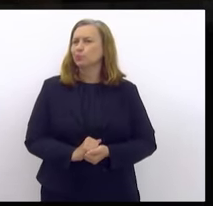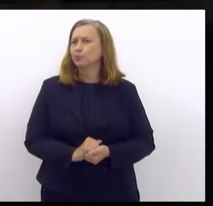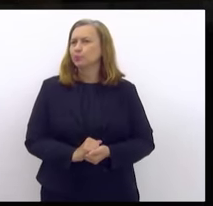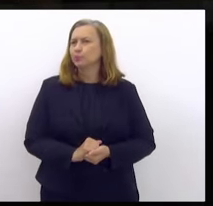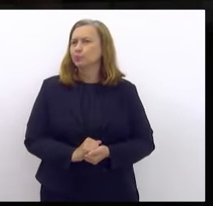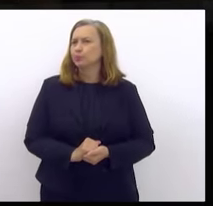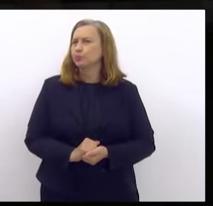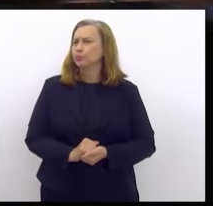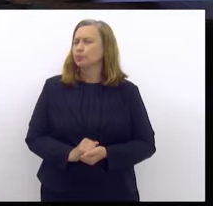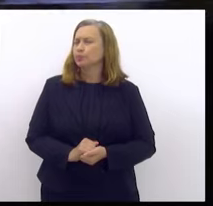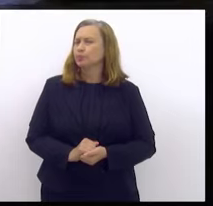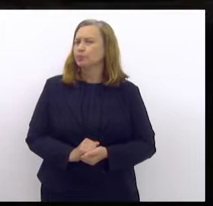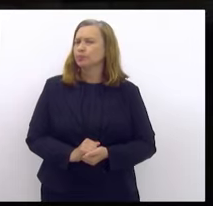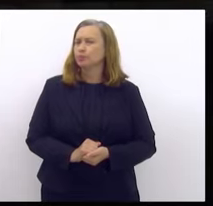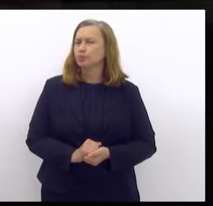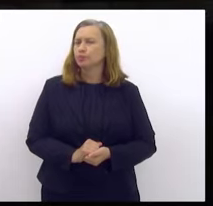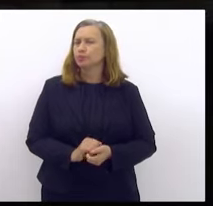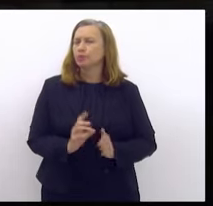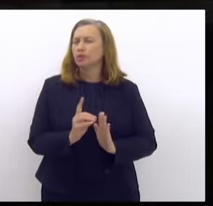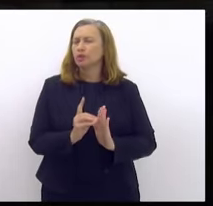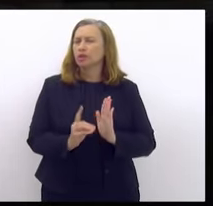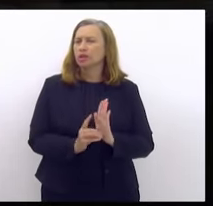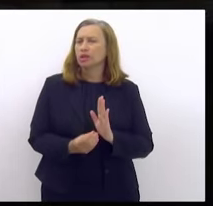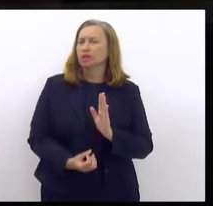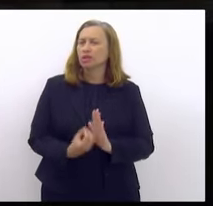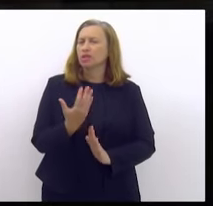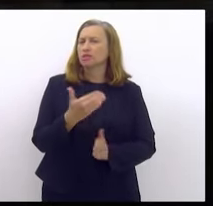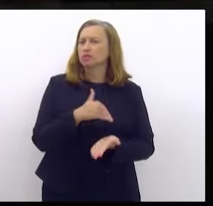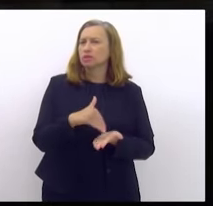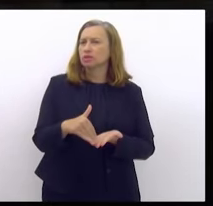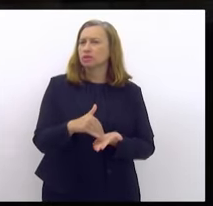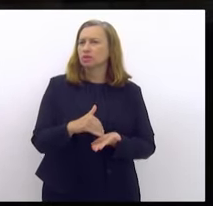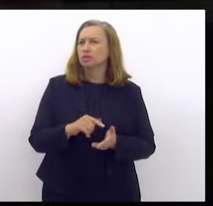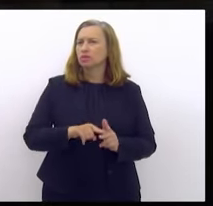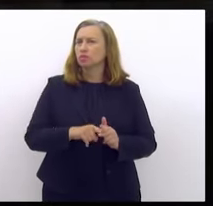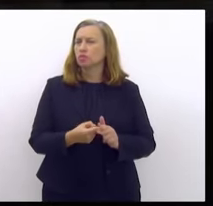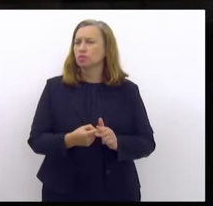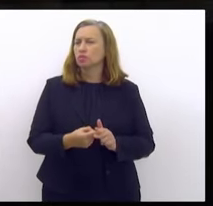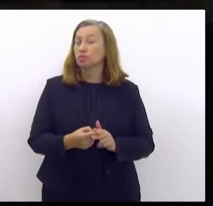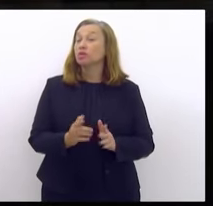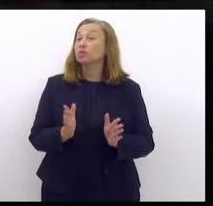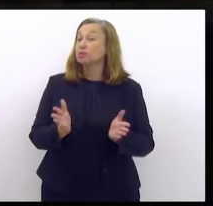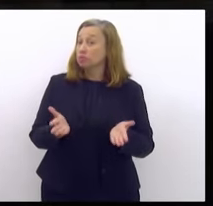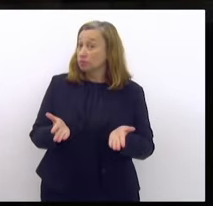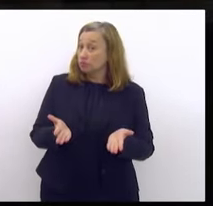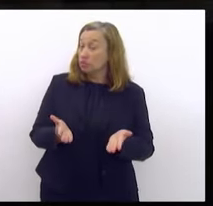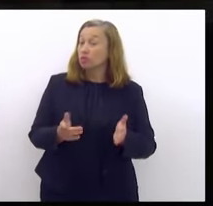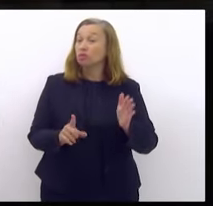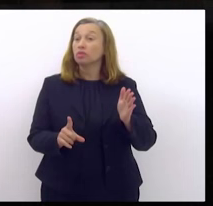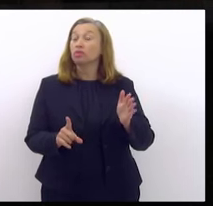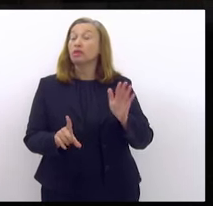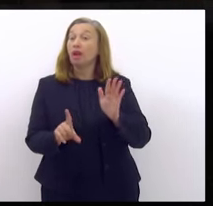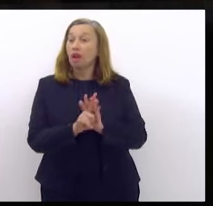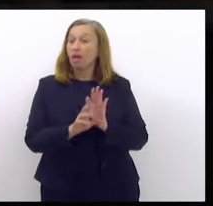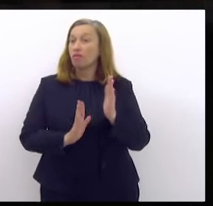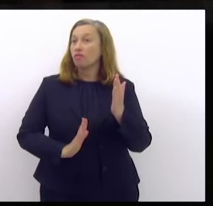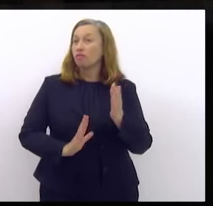ela visou revogar os decretos de criação dessas secretarias, que vão ser extintos quando a lei for